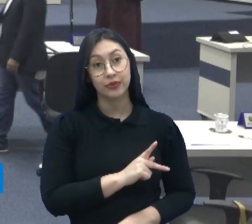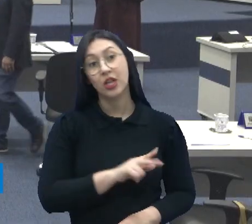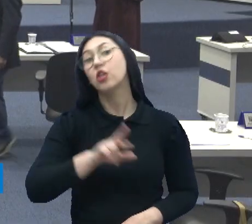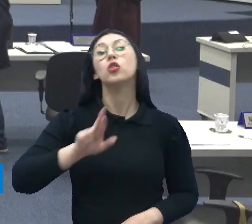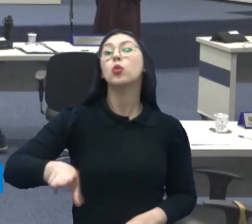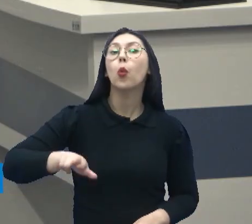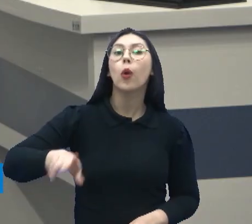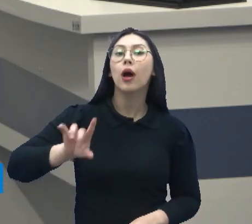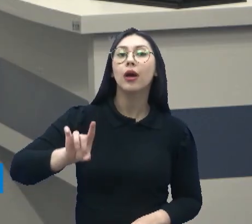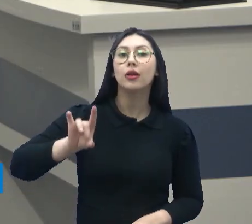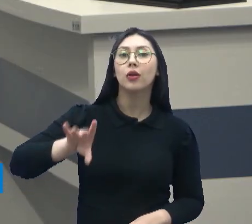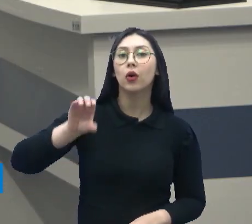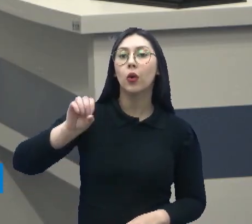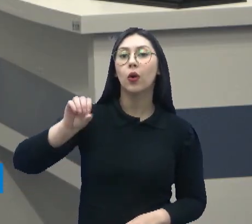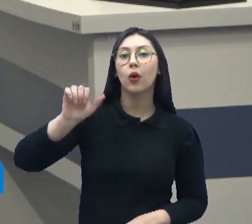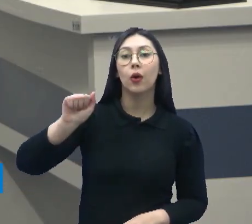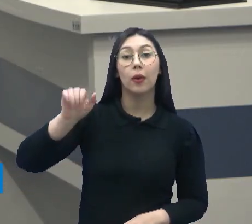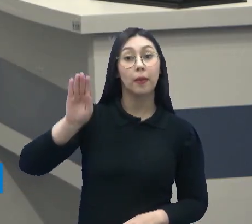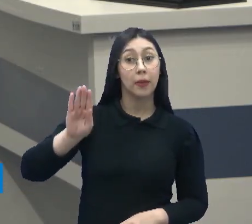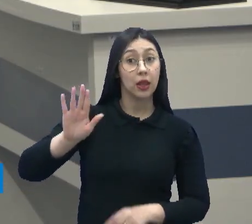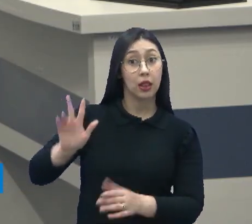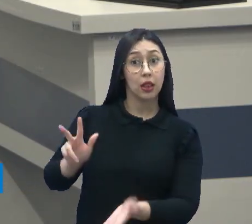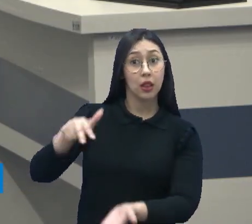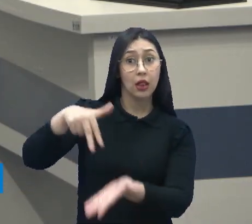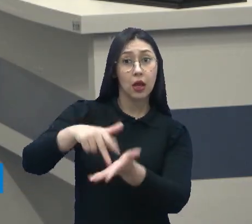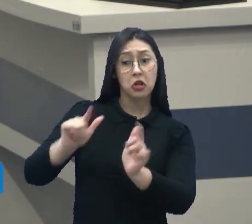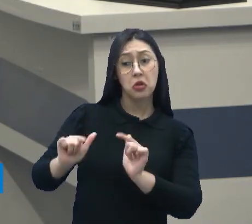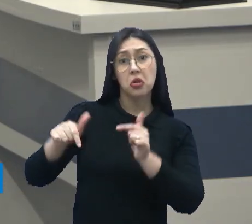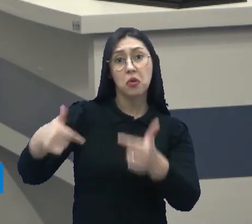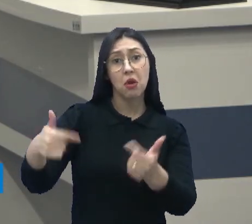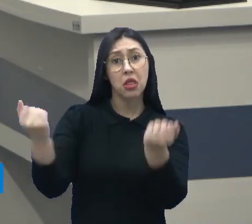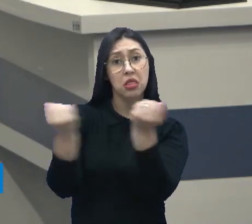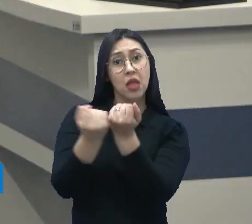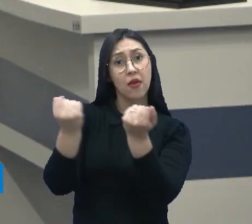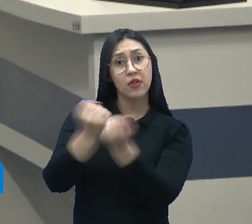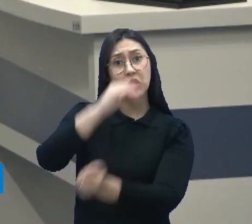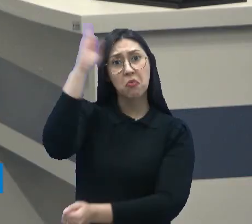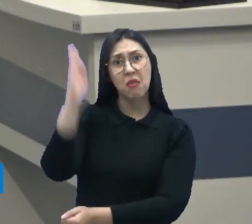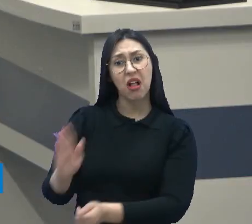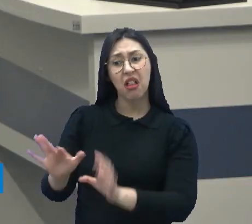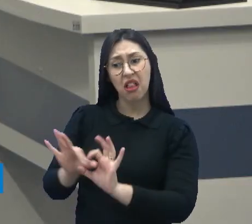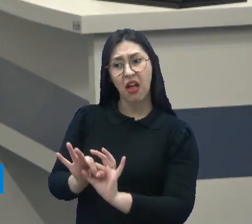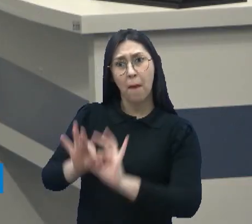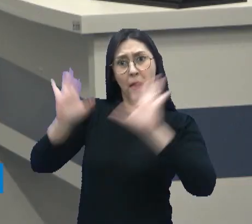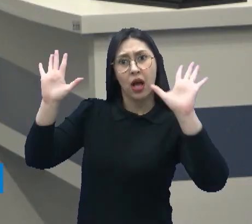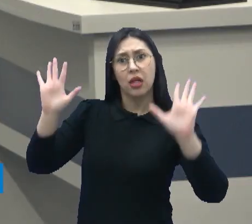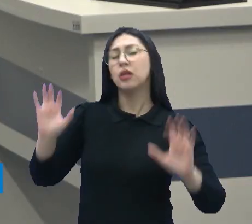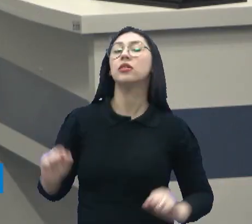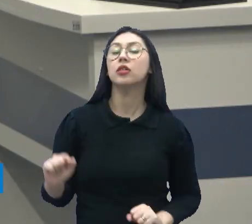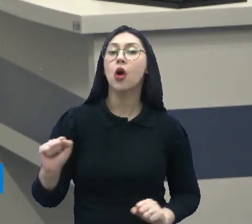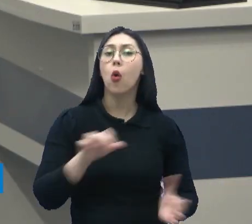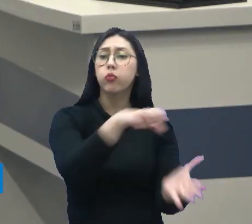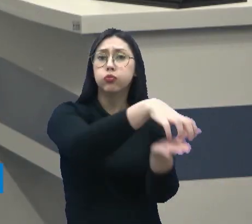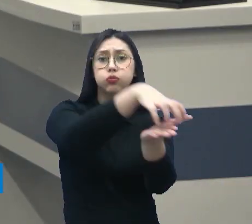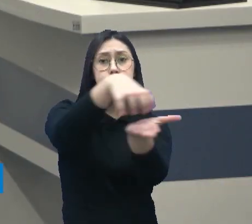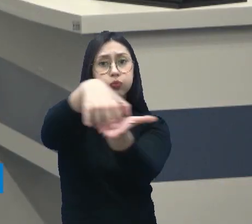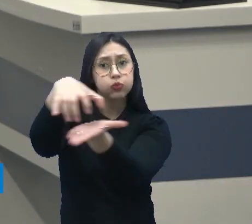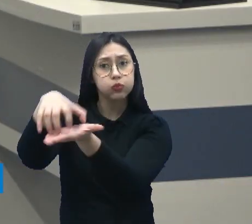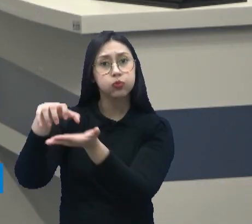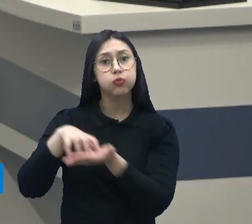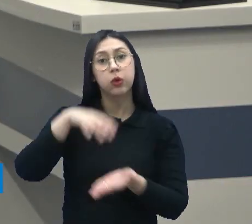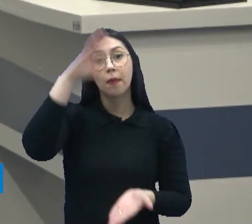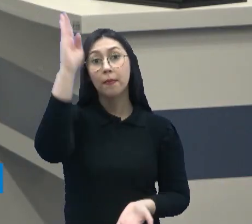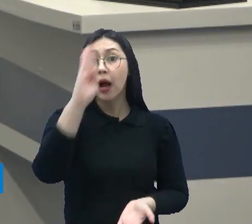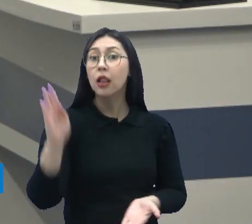se posicionou em defesa da soberania brasileira. Várias outras entidades nacionais